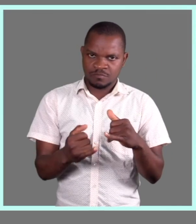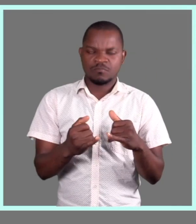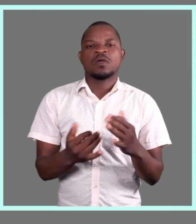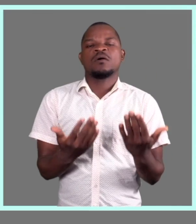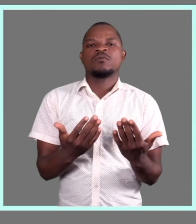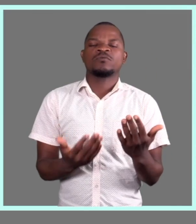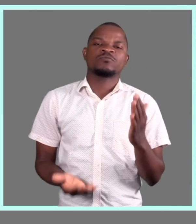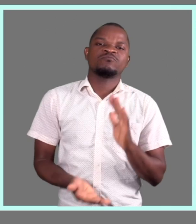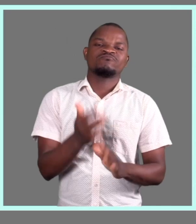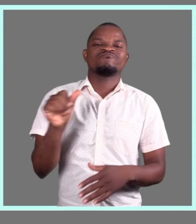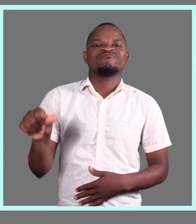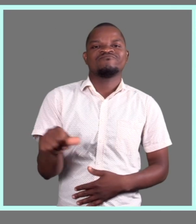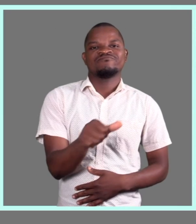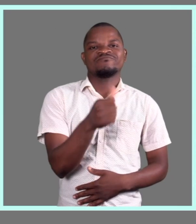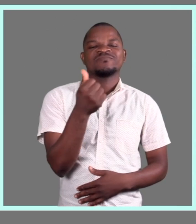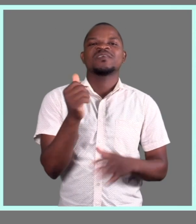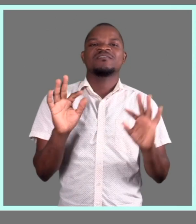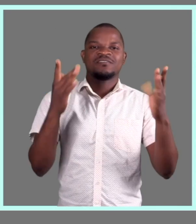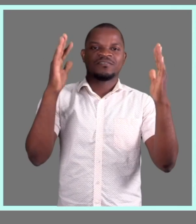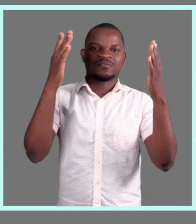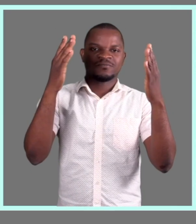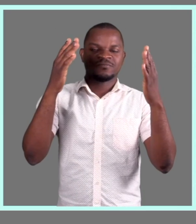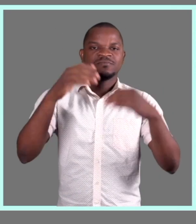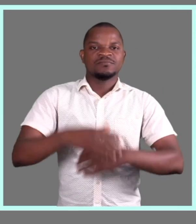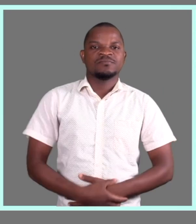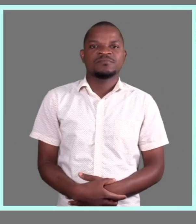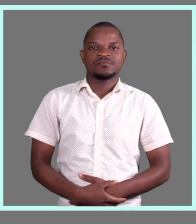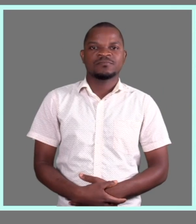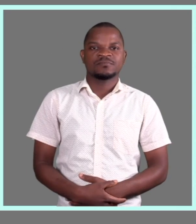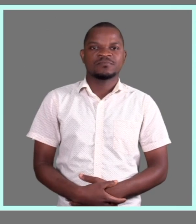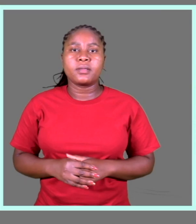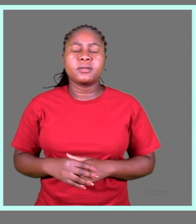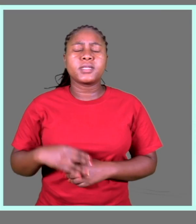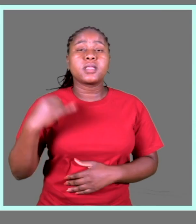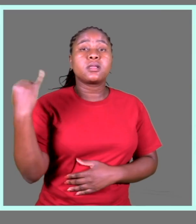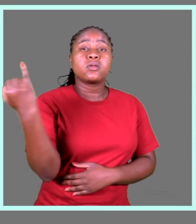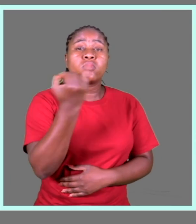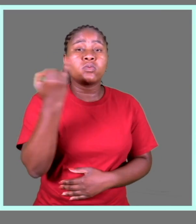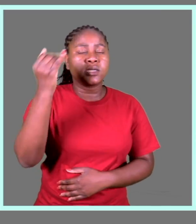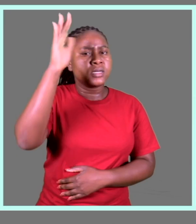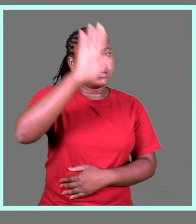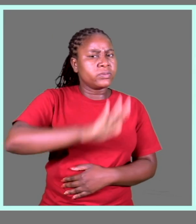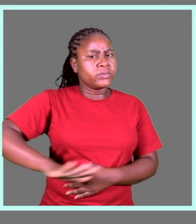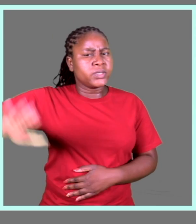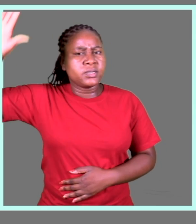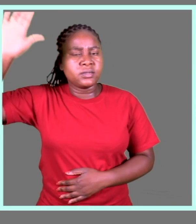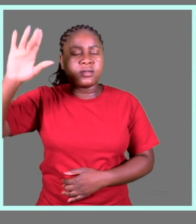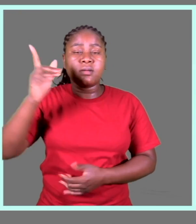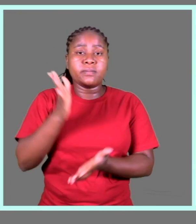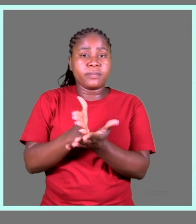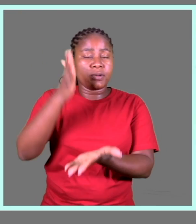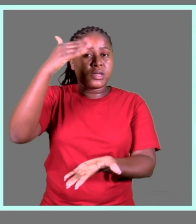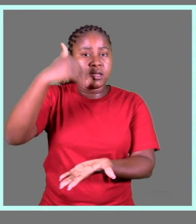tirou o curso, agora a vida está melhorando. Segundo o Instituto Nacional